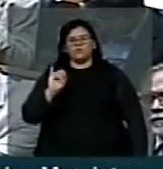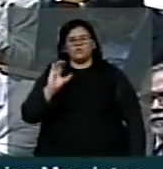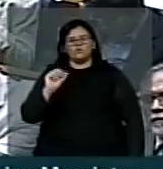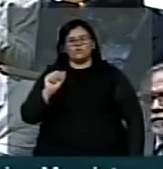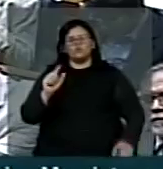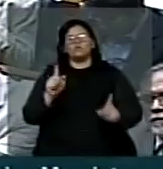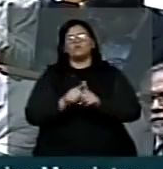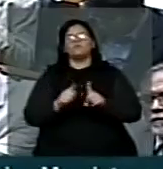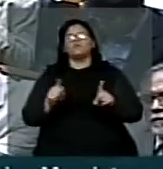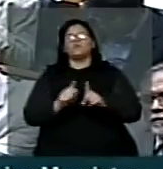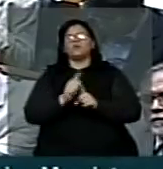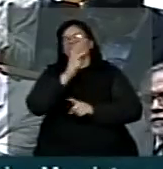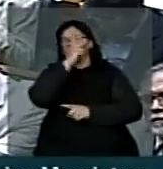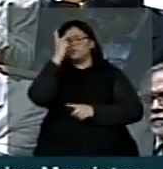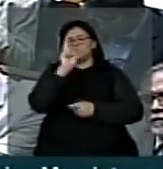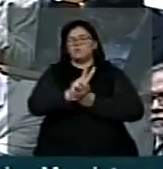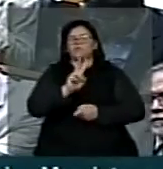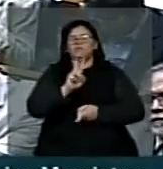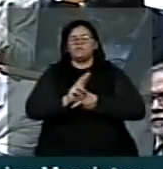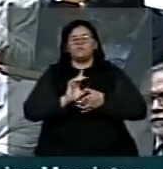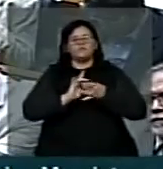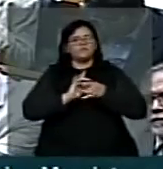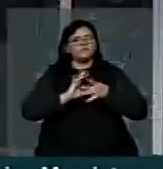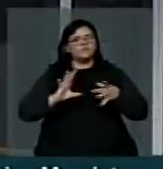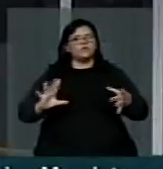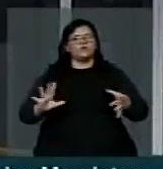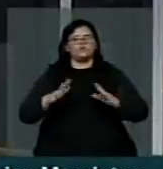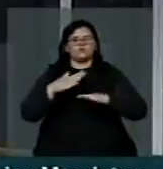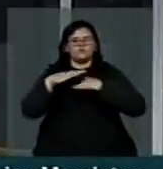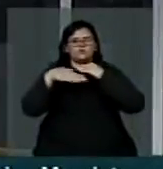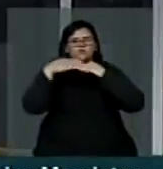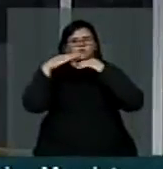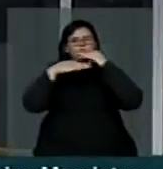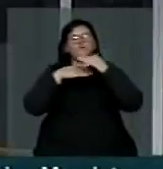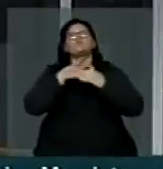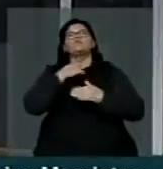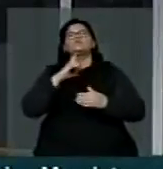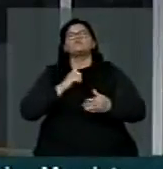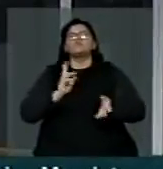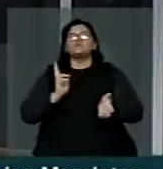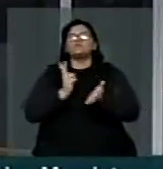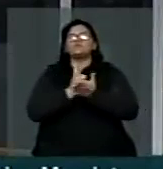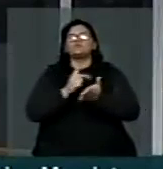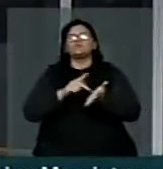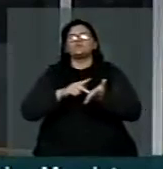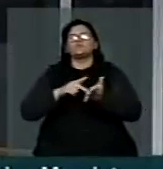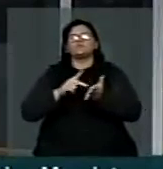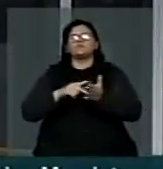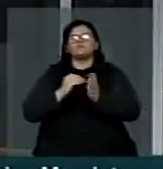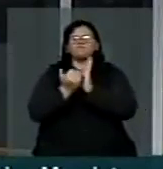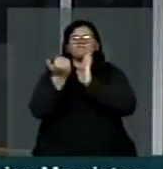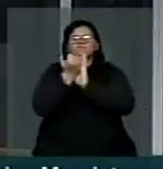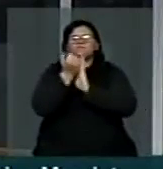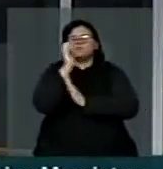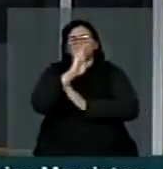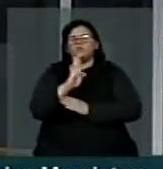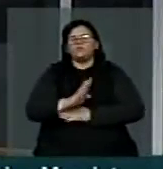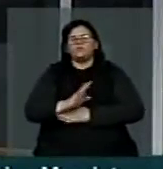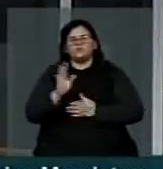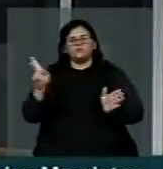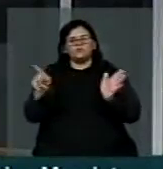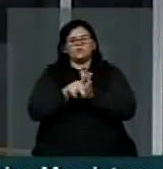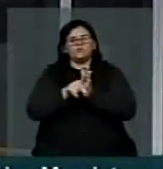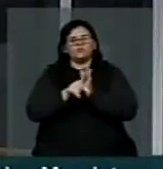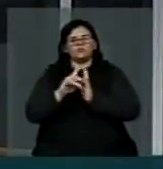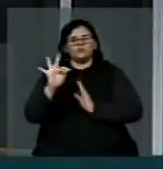causas daqueles que defendem a liberdade, que defendem o desenvolvimento, que defendem que o Brasil seja um país de todos os brasileiros.